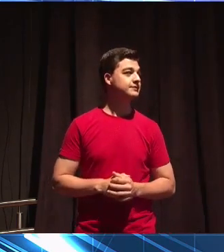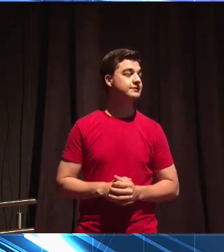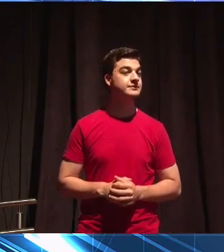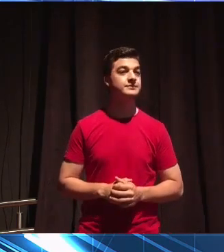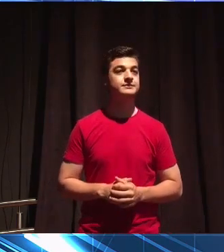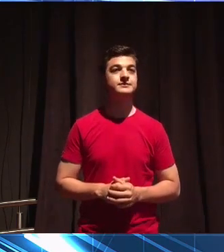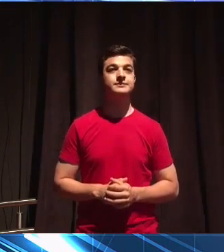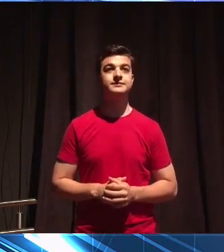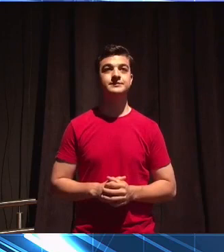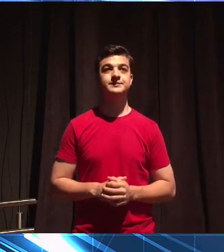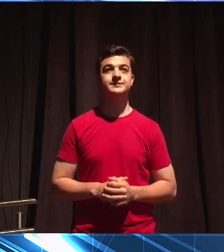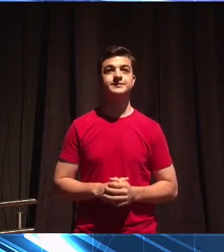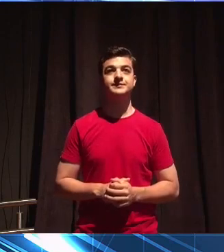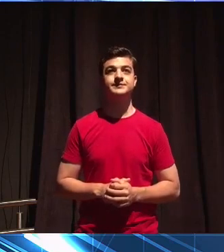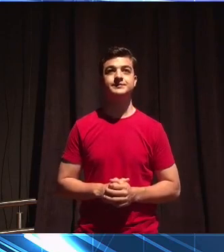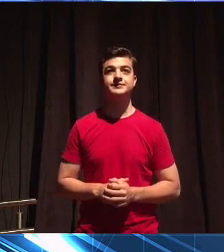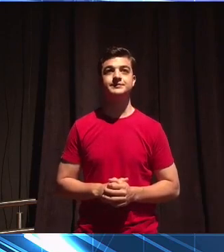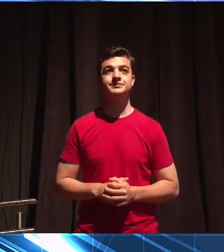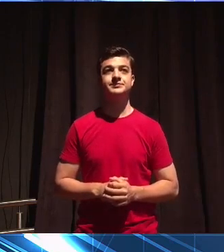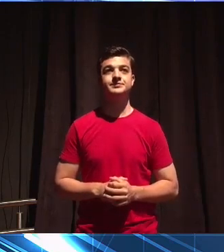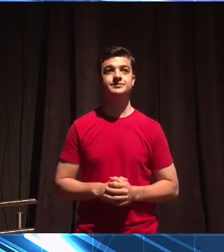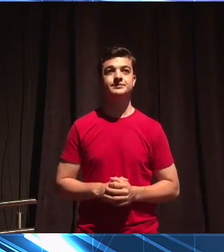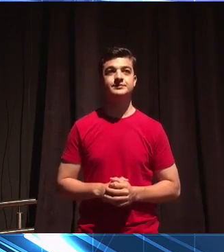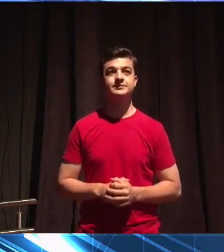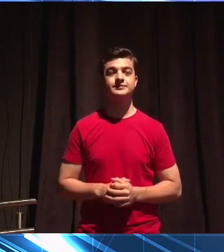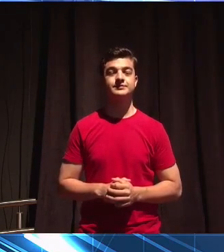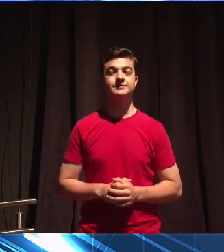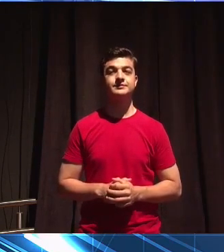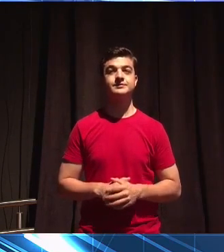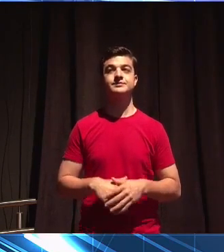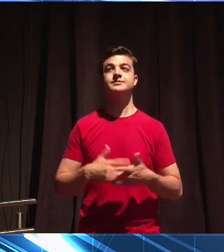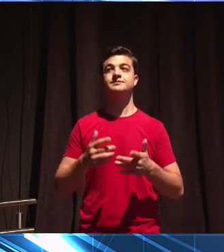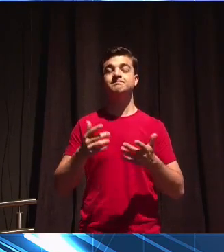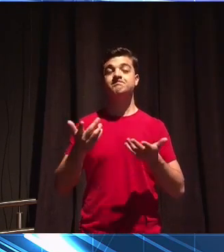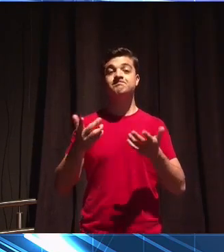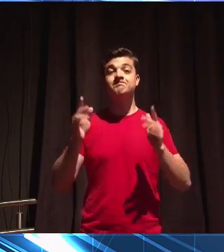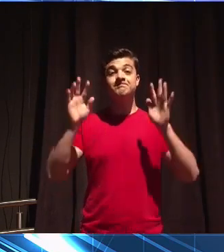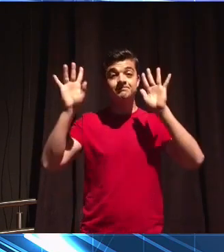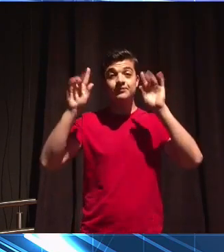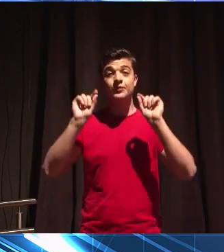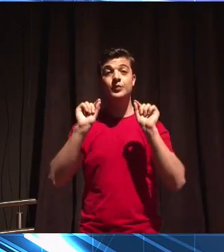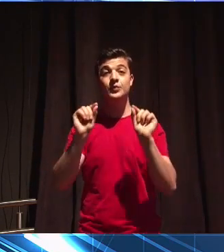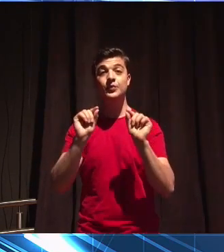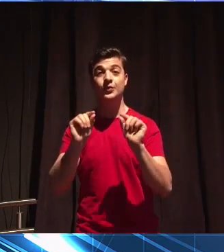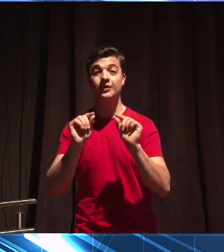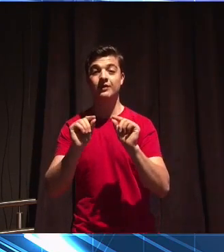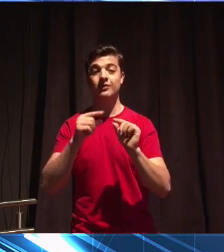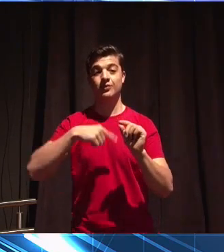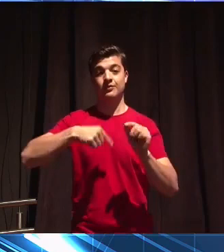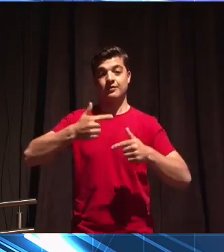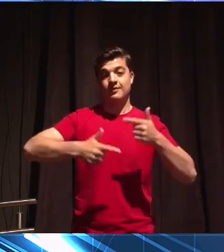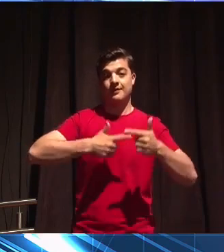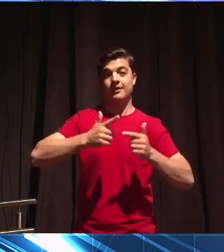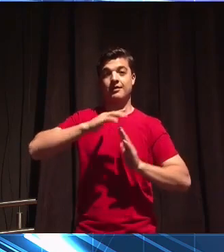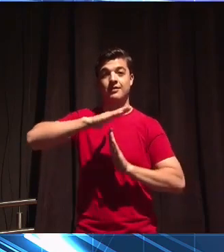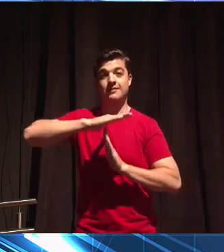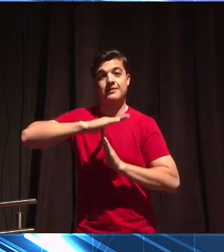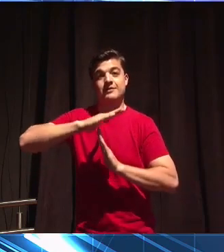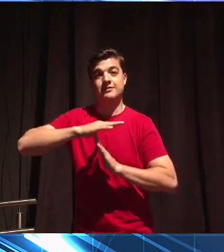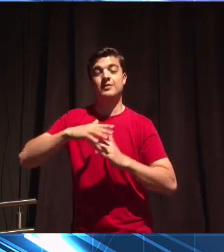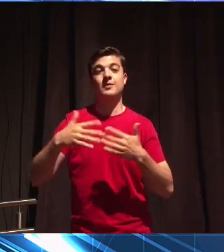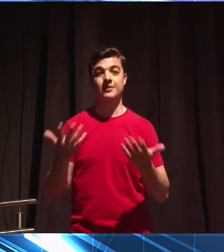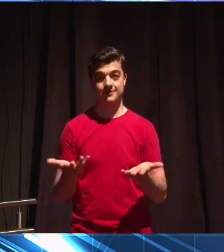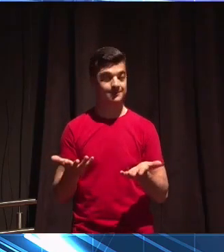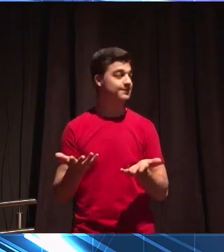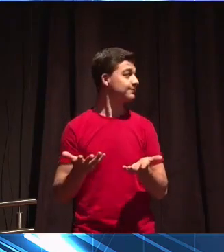fazer? Pensar no nosso trabalho, nos nossos limites. A gente pode trabalhar com uma questão de soft law, por exemplo. Então, não tenho ainda uma